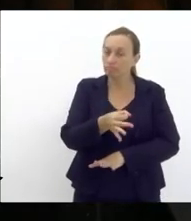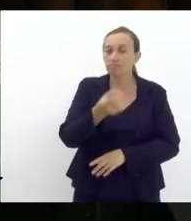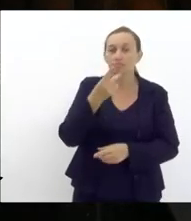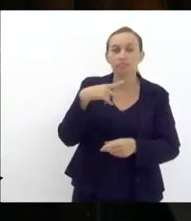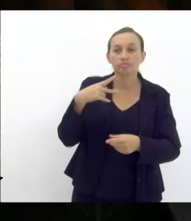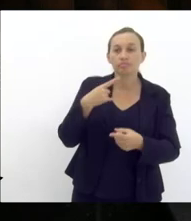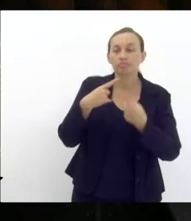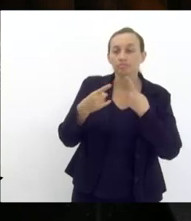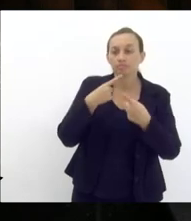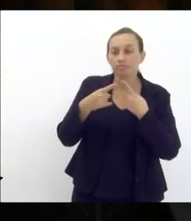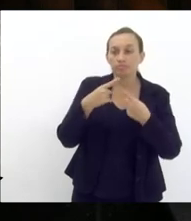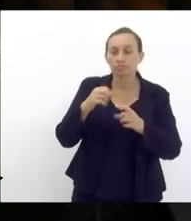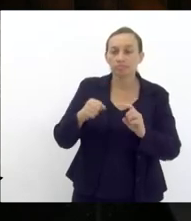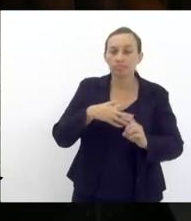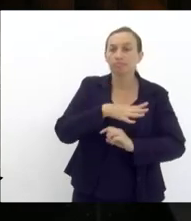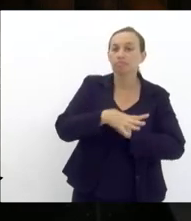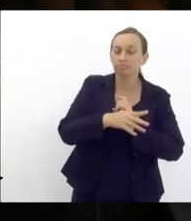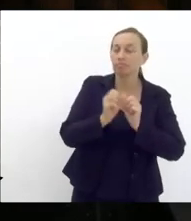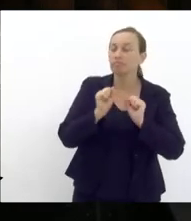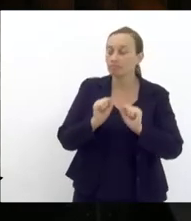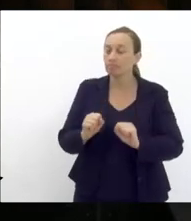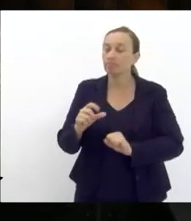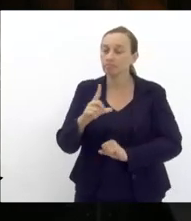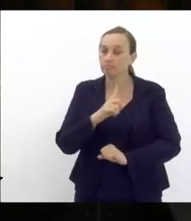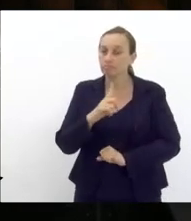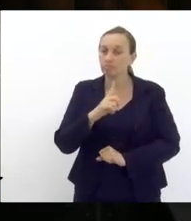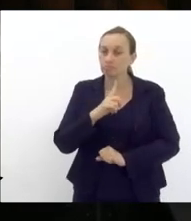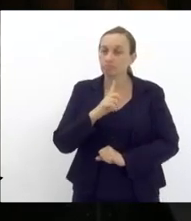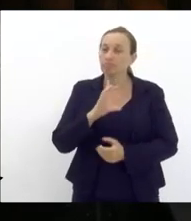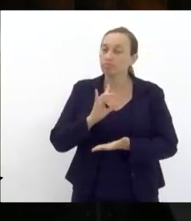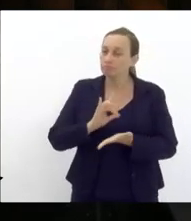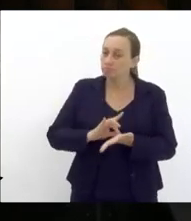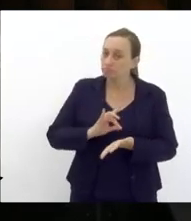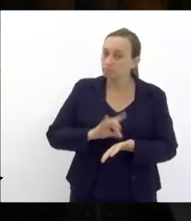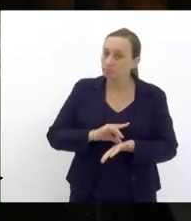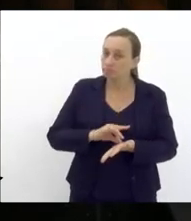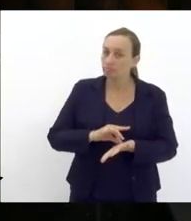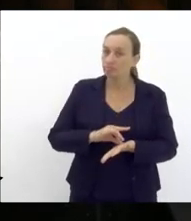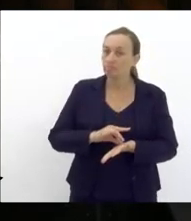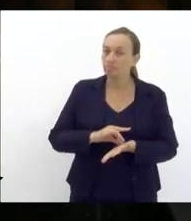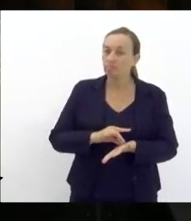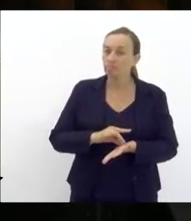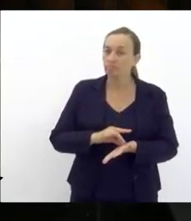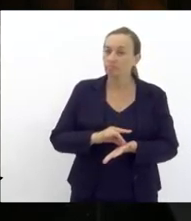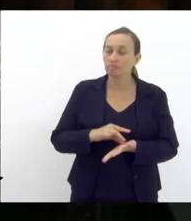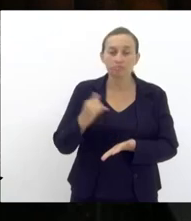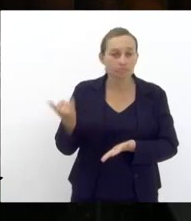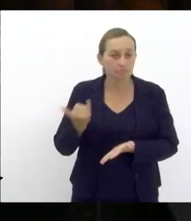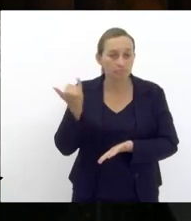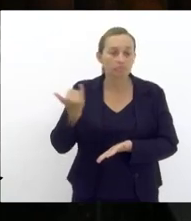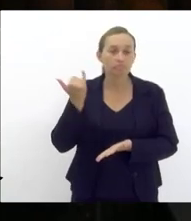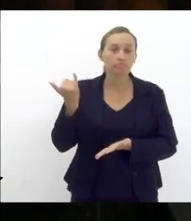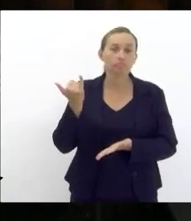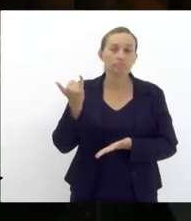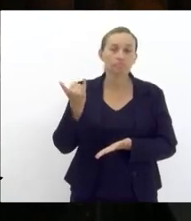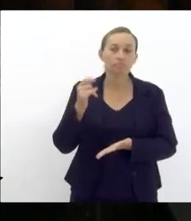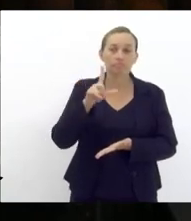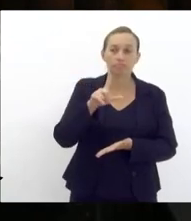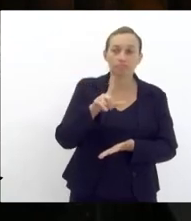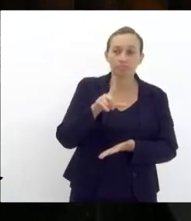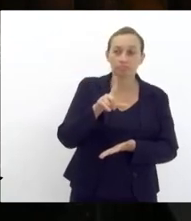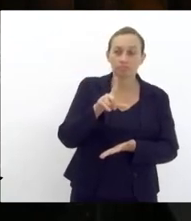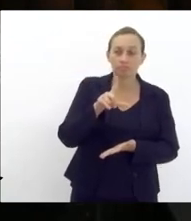as políticas sociais possam ter verdadeiramente relevância na LDO